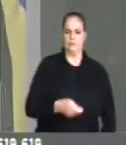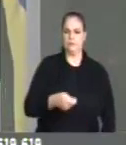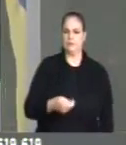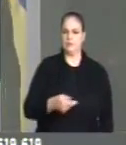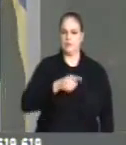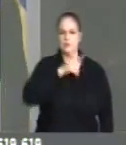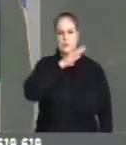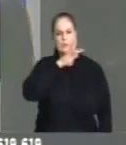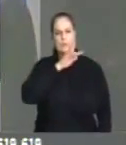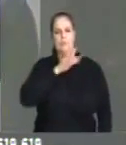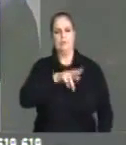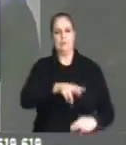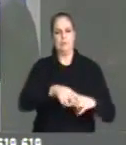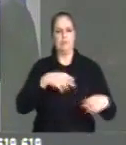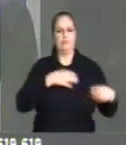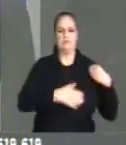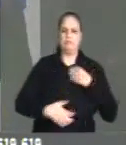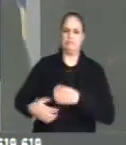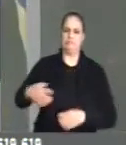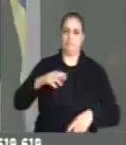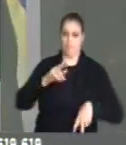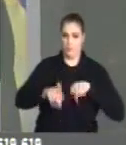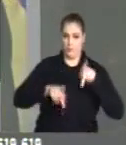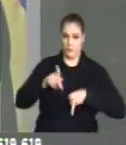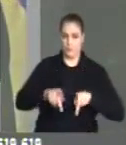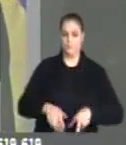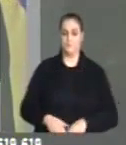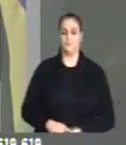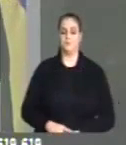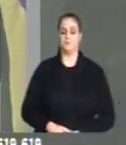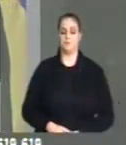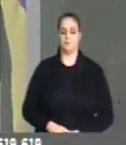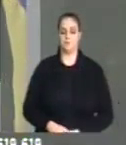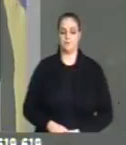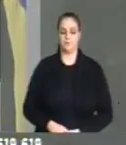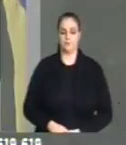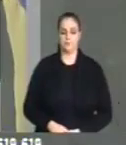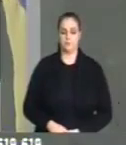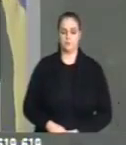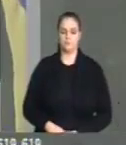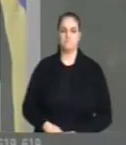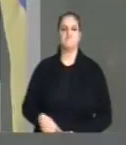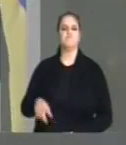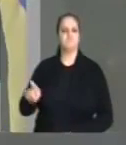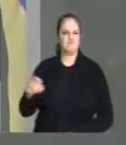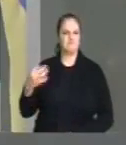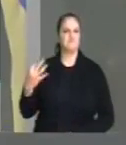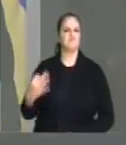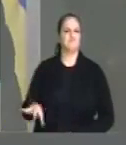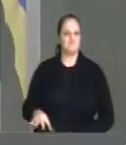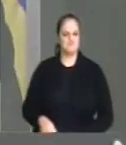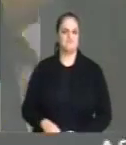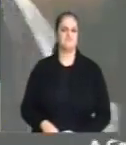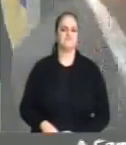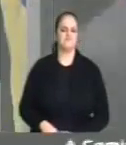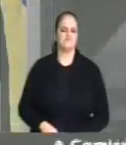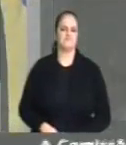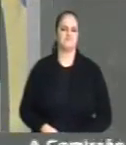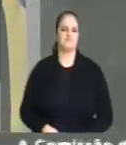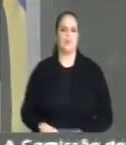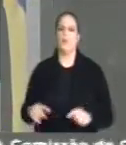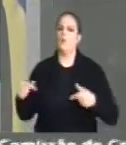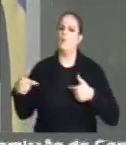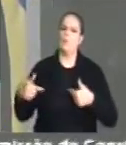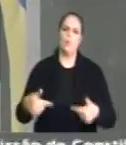que desesperam o povo. De grande profundidade essa assertiva. Sua luta contra a